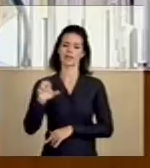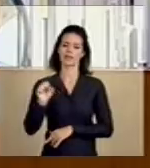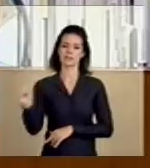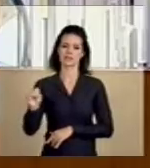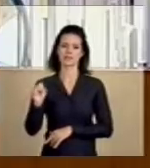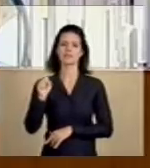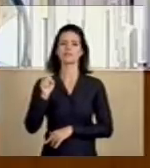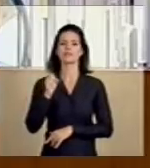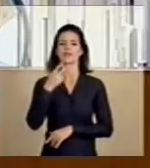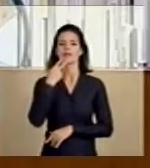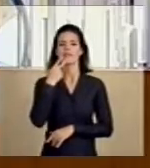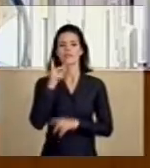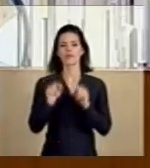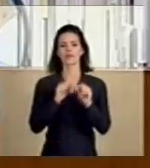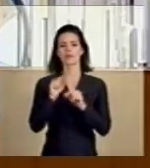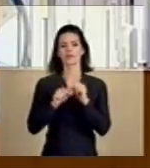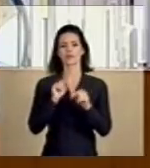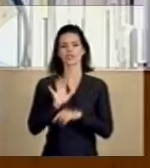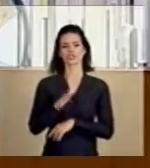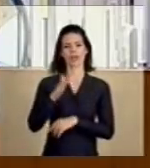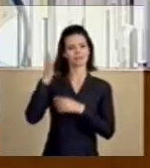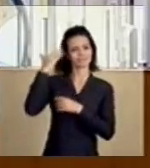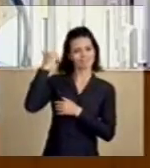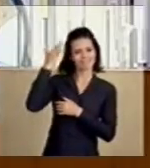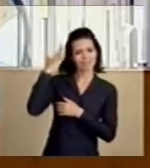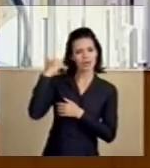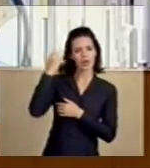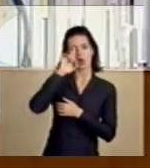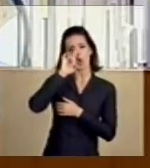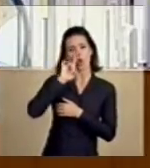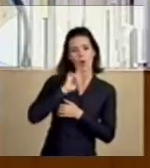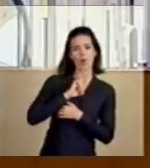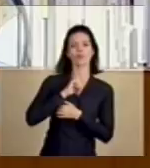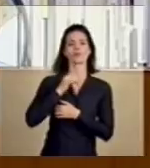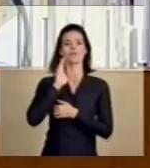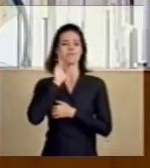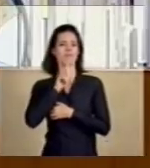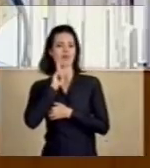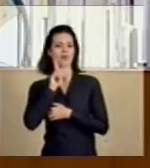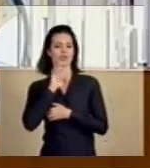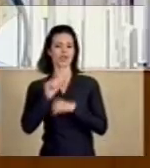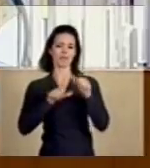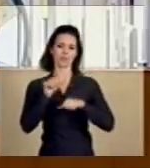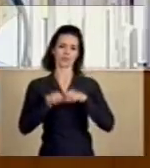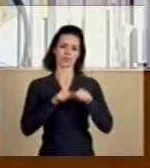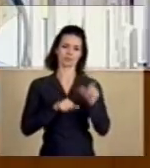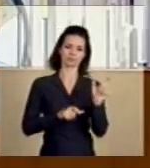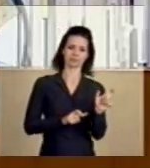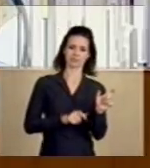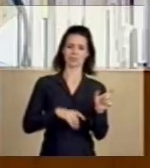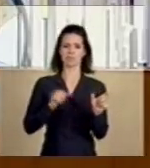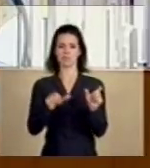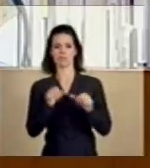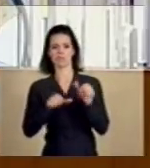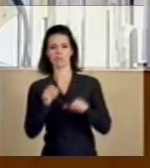primorosa, já fui loura, fui morena, fui Maria e Beatriz, fui